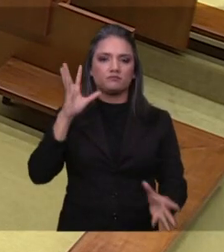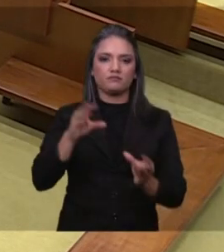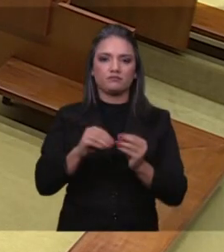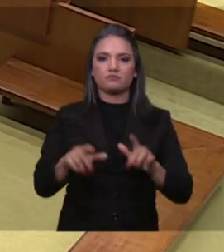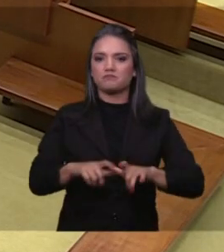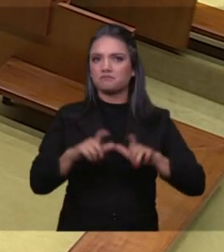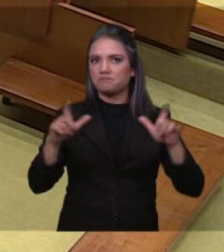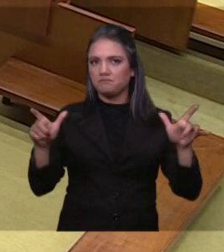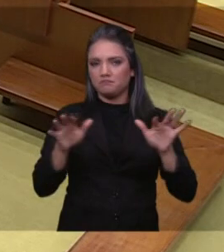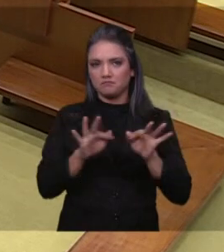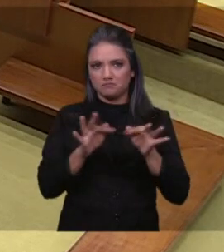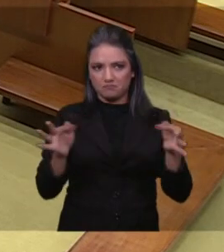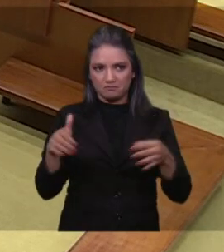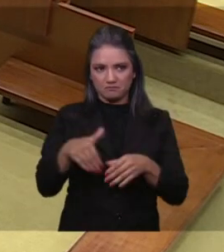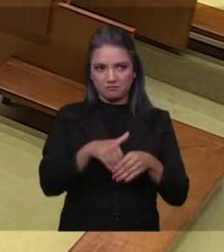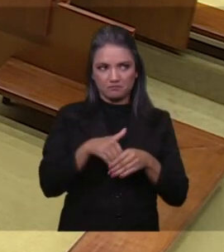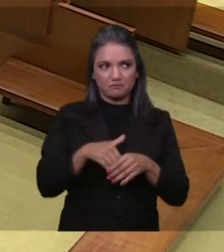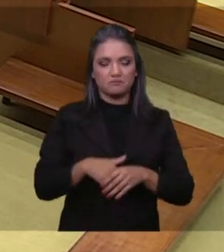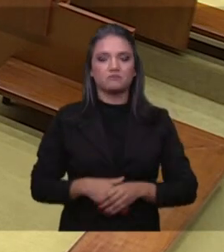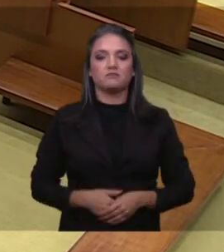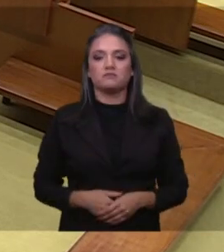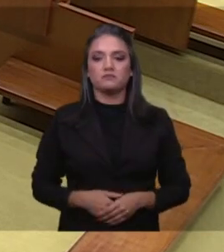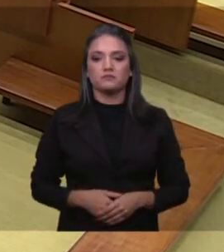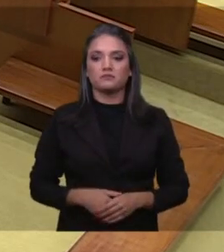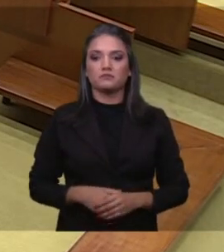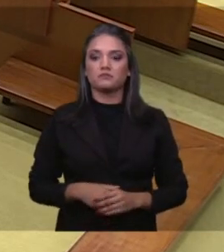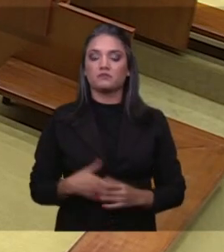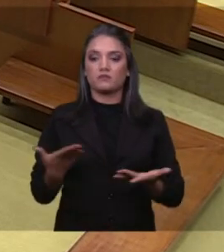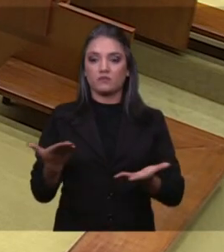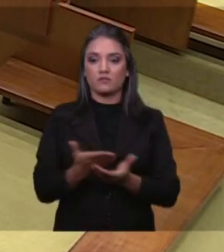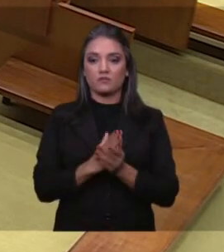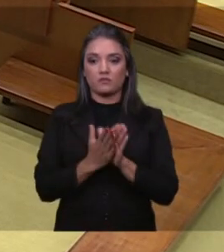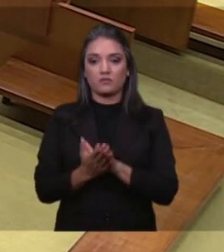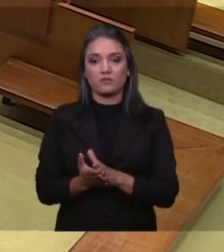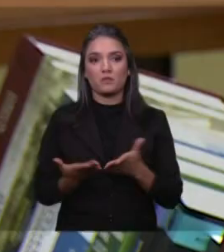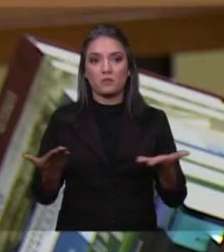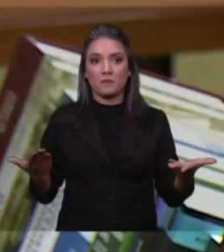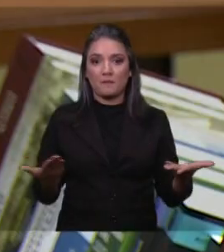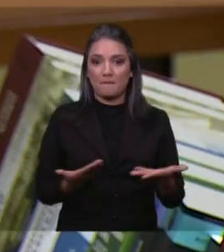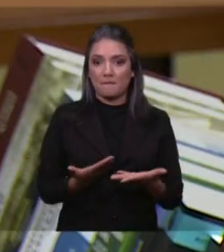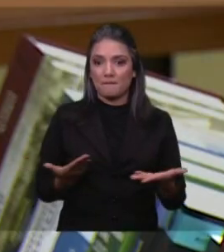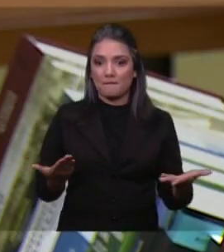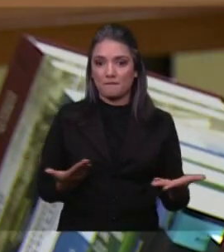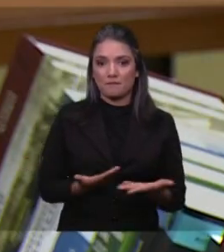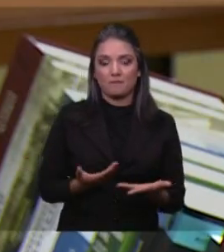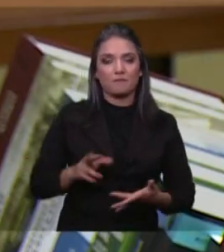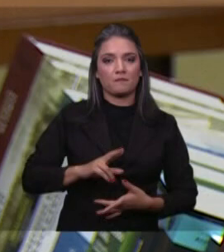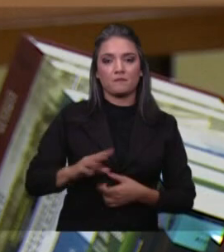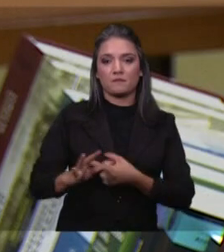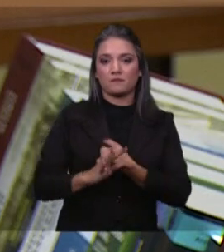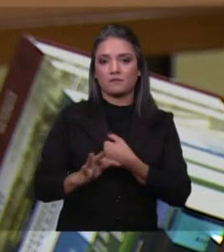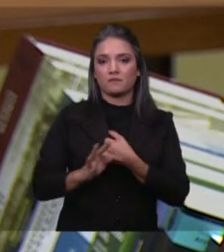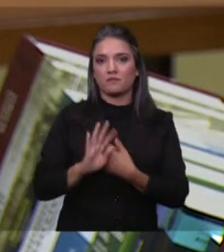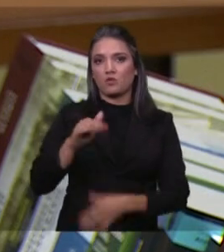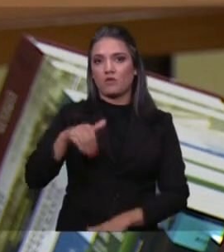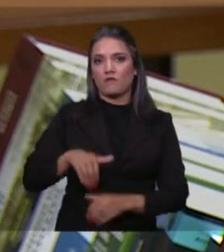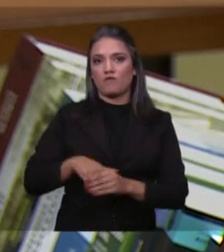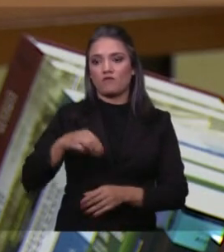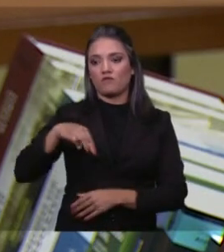maioria simples. No caso concreto, não há que se invocar a aplicação da técnica do voto